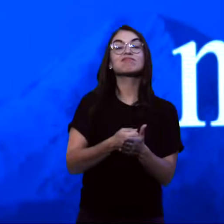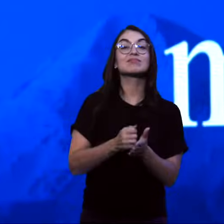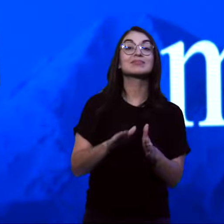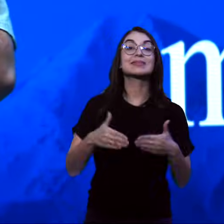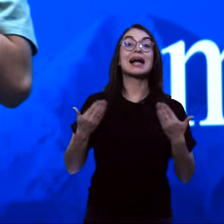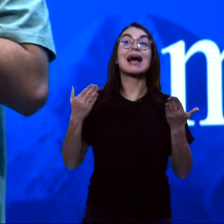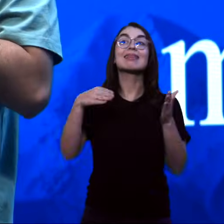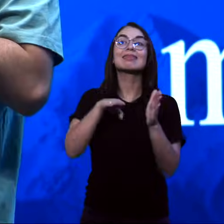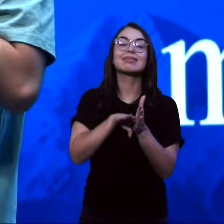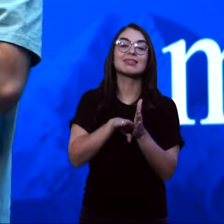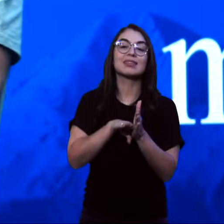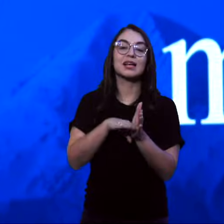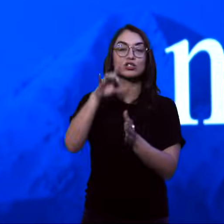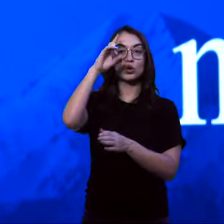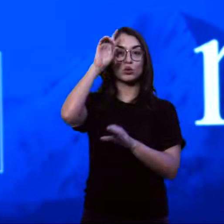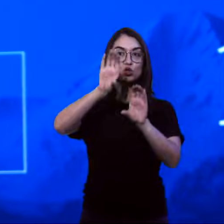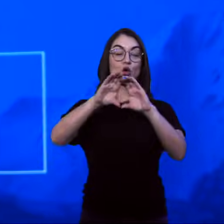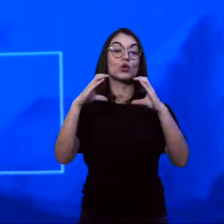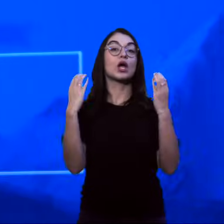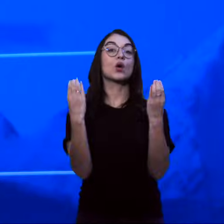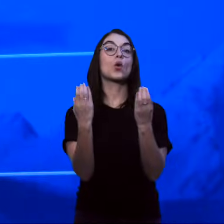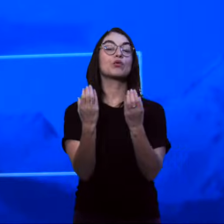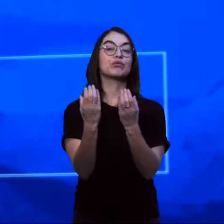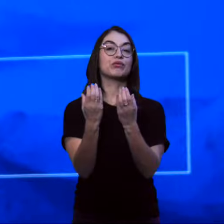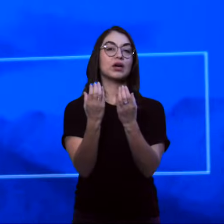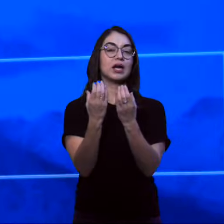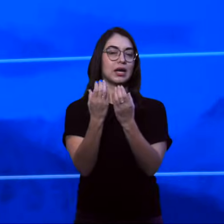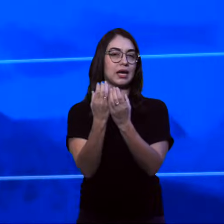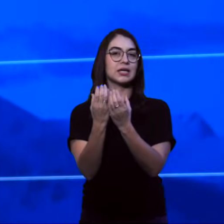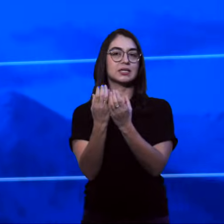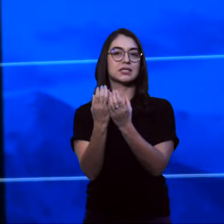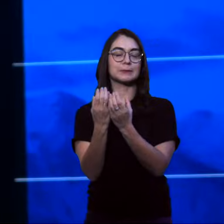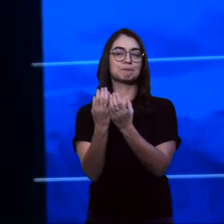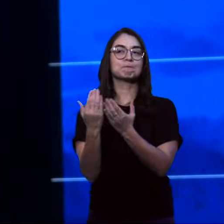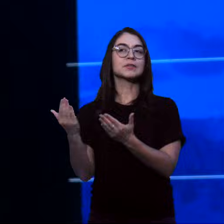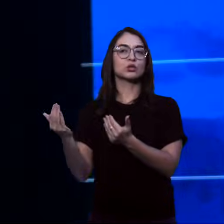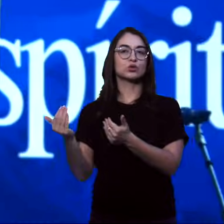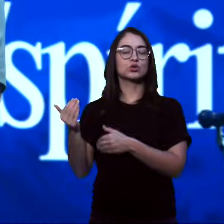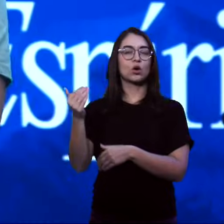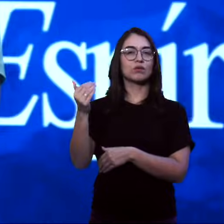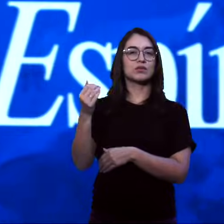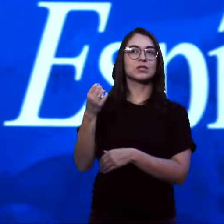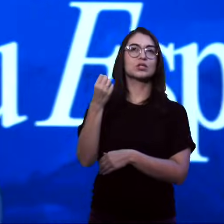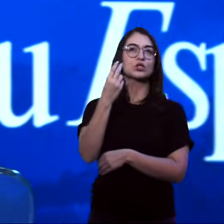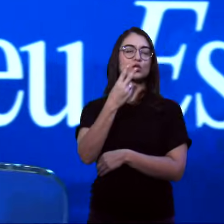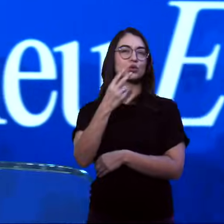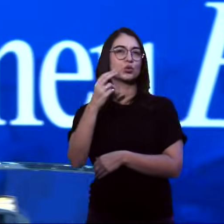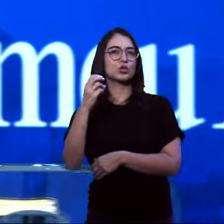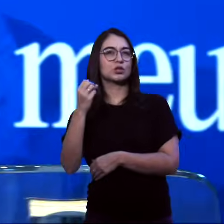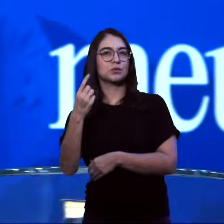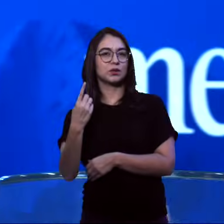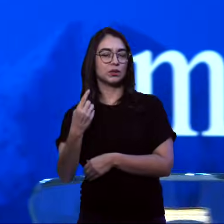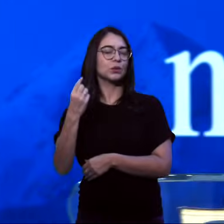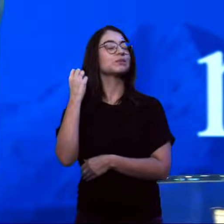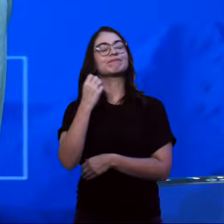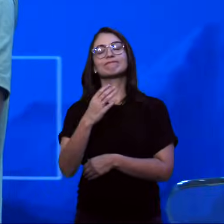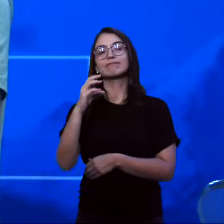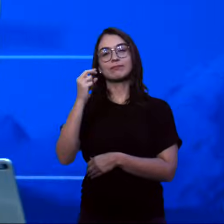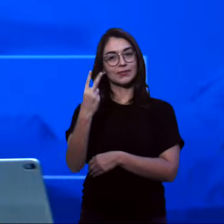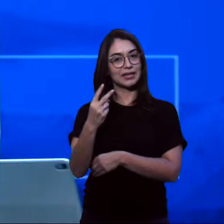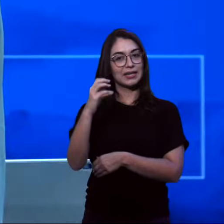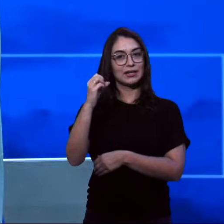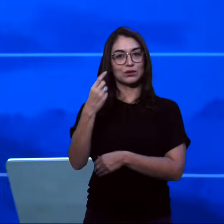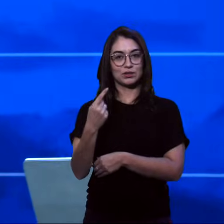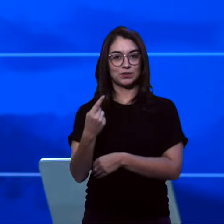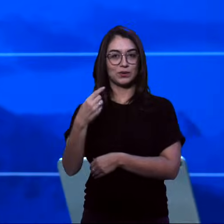até que chegou um dia na conferência Fire aqui em 2017 e veio o irmão Scott Lee, hoje é nosso amigo, mas na época a